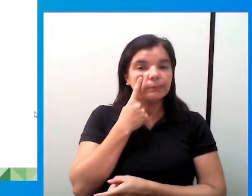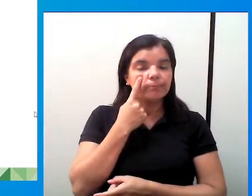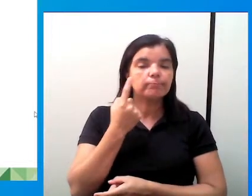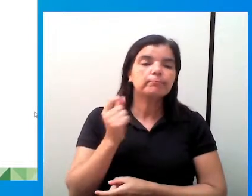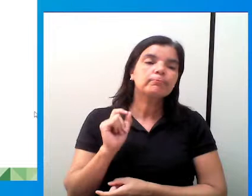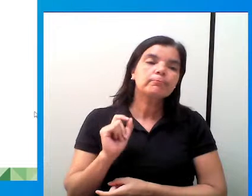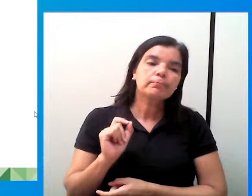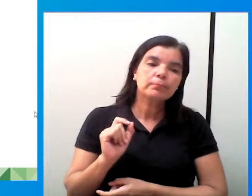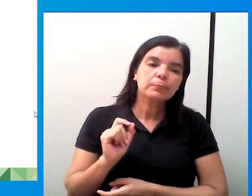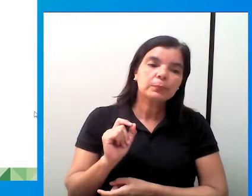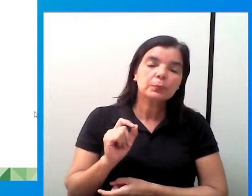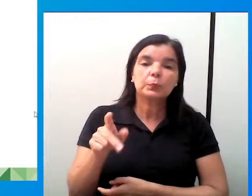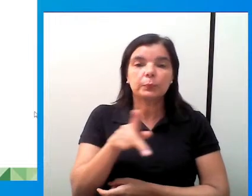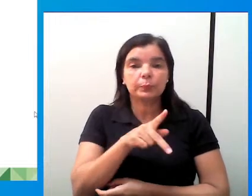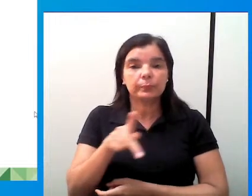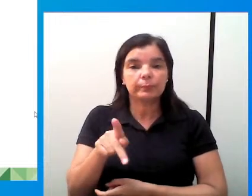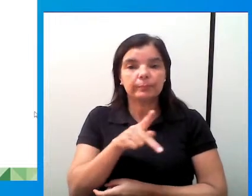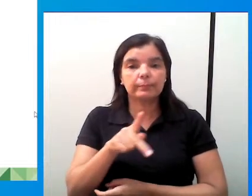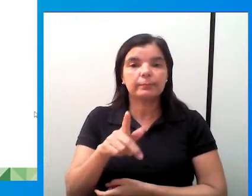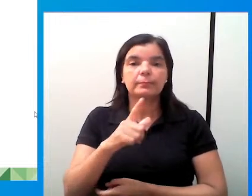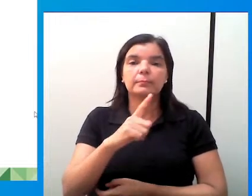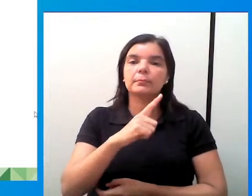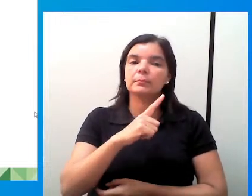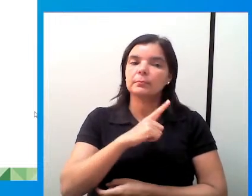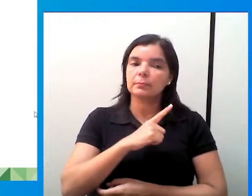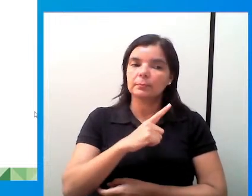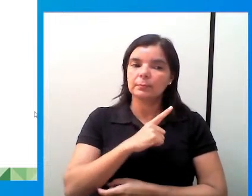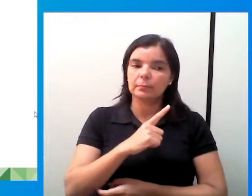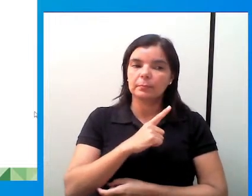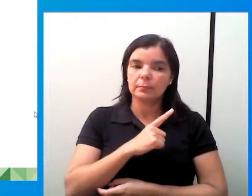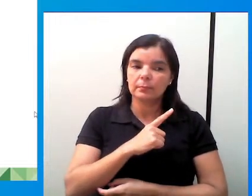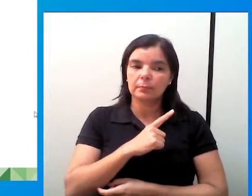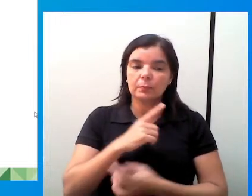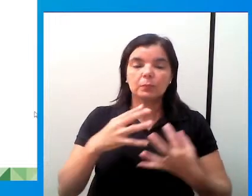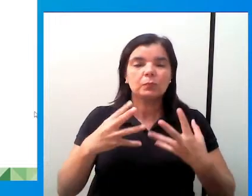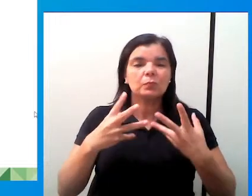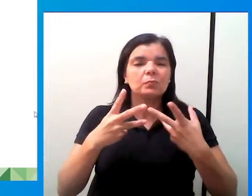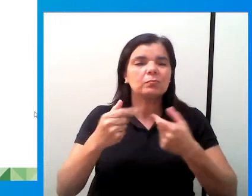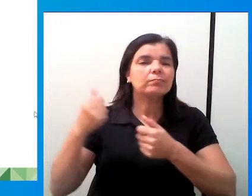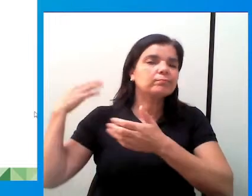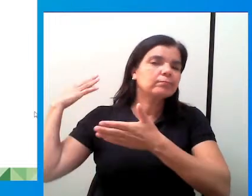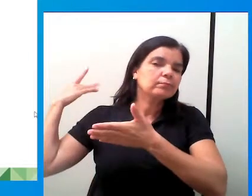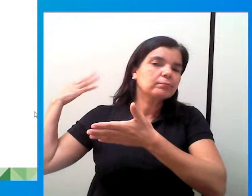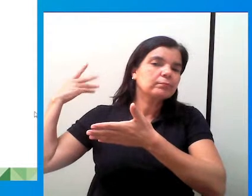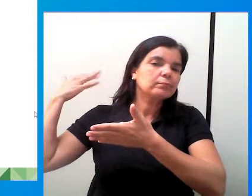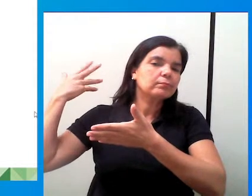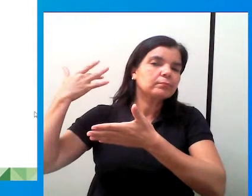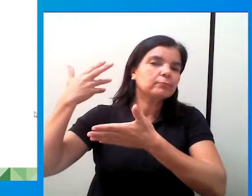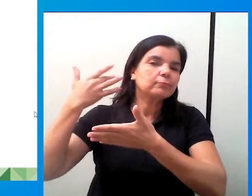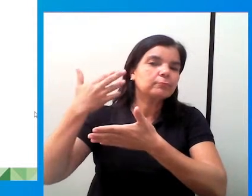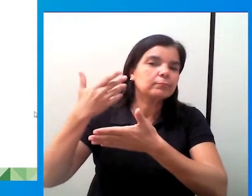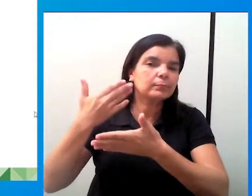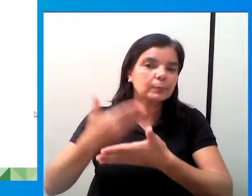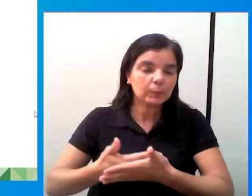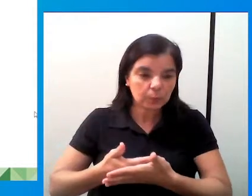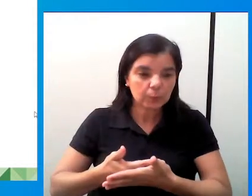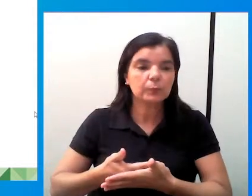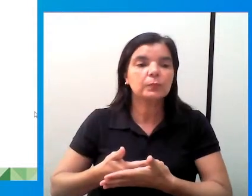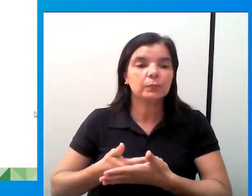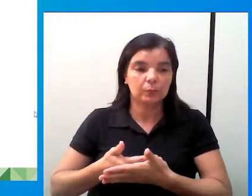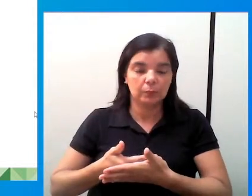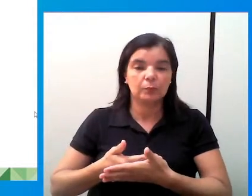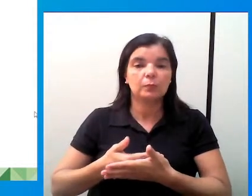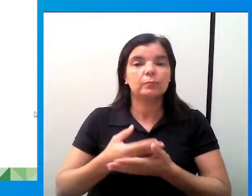que um professor que já tem expertise, já tem todo um histórico dentro da extensão, né, ao propor um